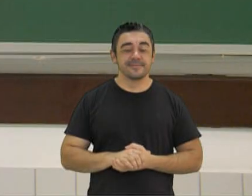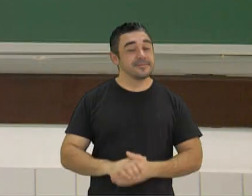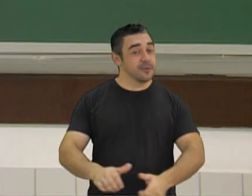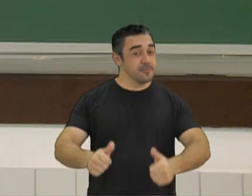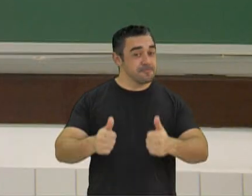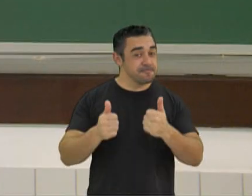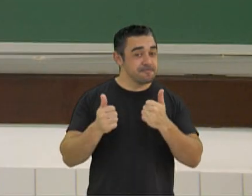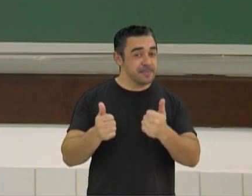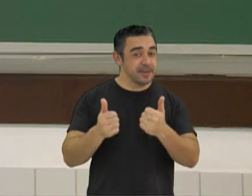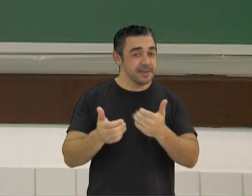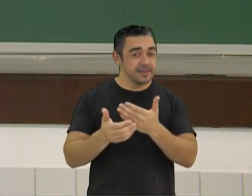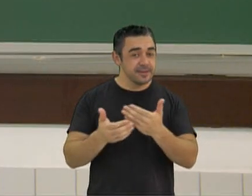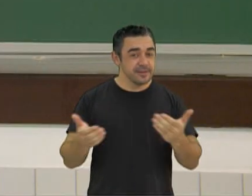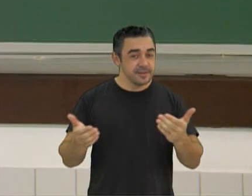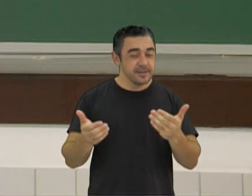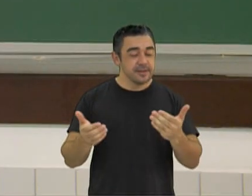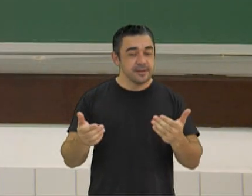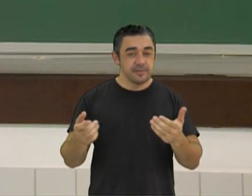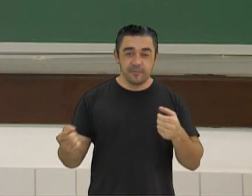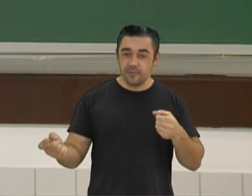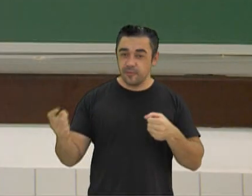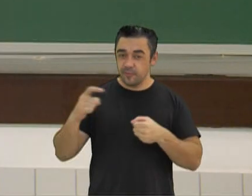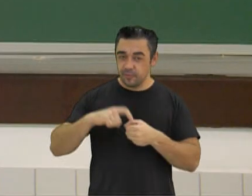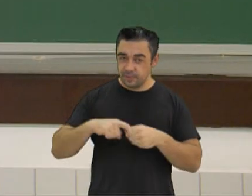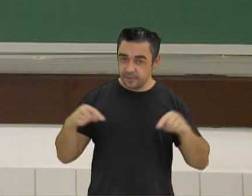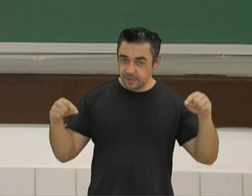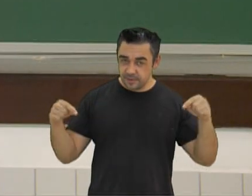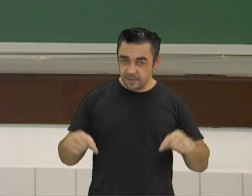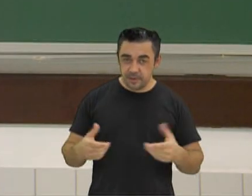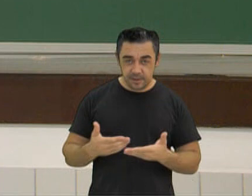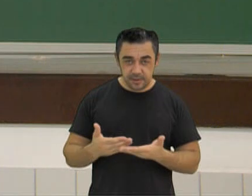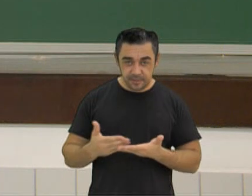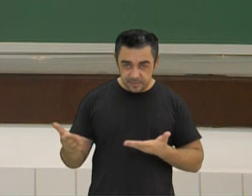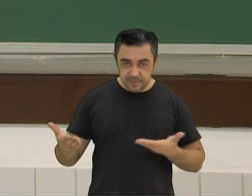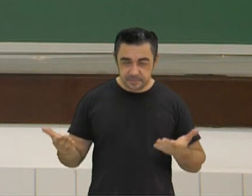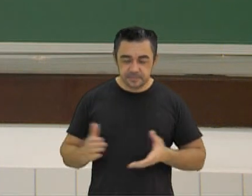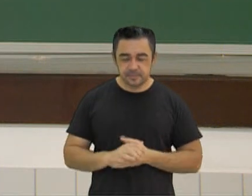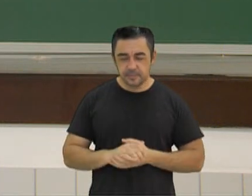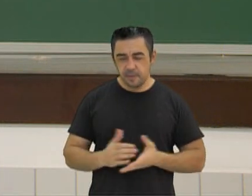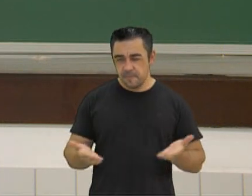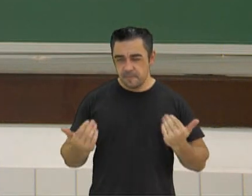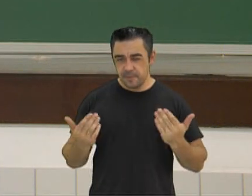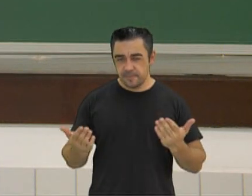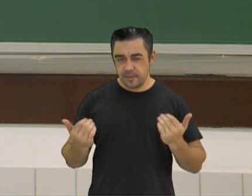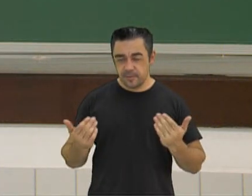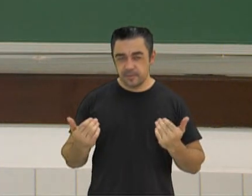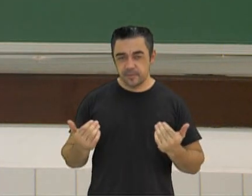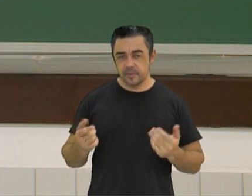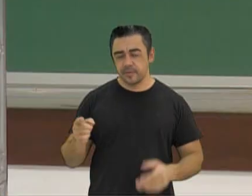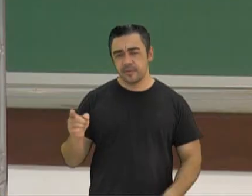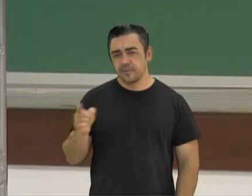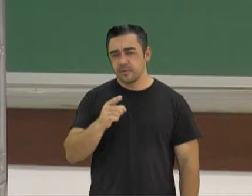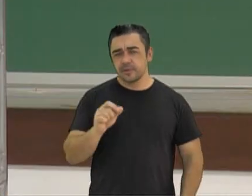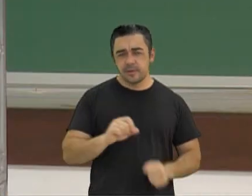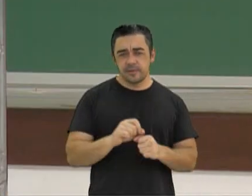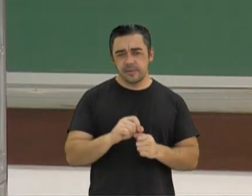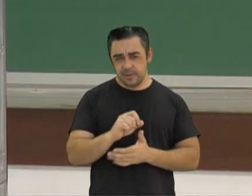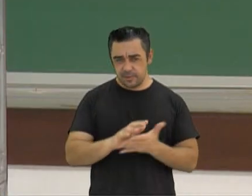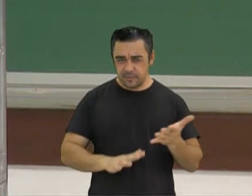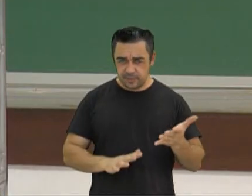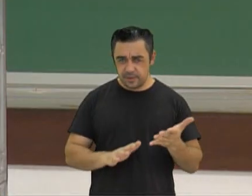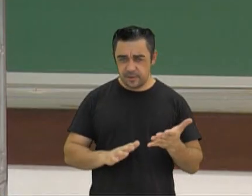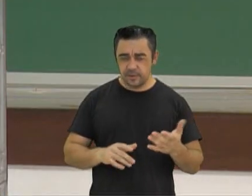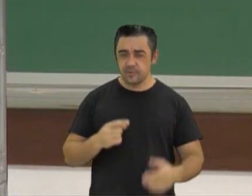Muito bem, senhoras e senhores, estamos voltando aqui agora, beleza? Vamos que vamos. Ai, gente, vocês quantas fazem exercício, né?